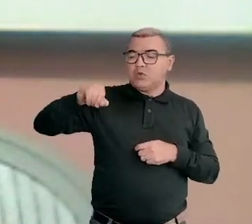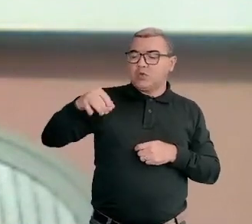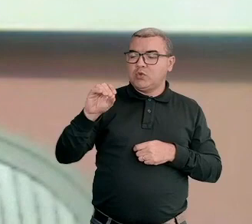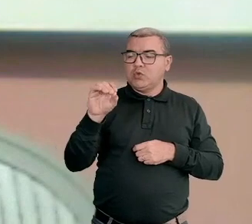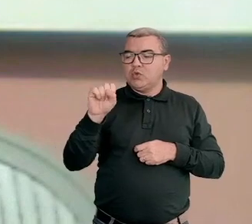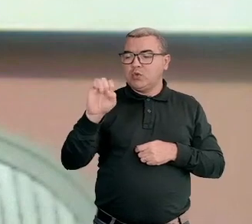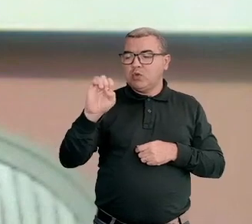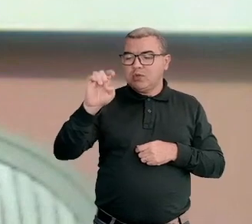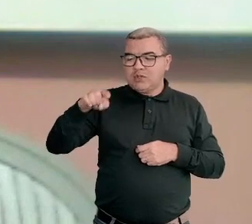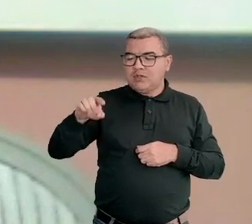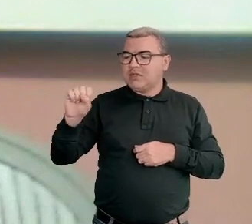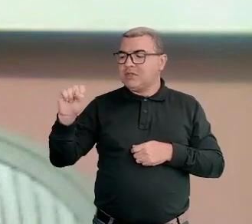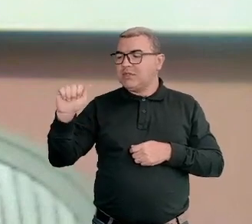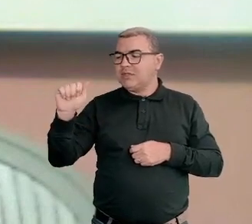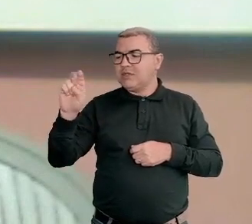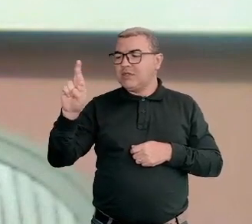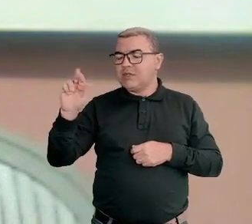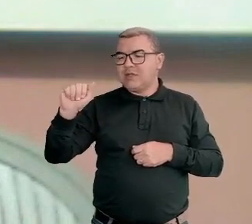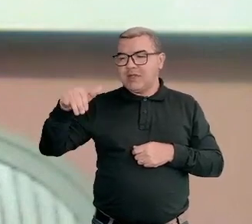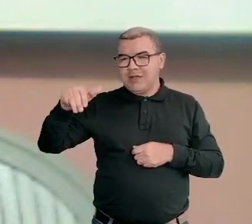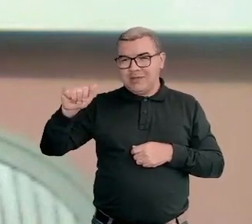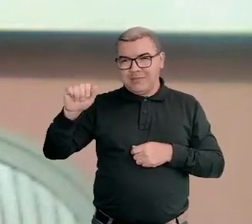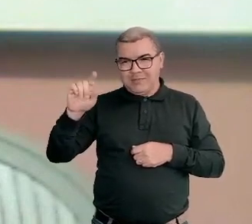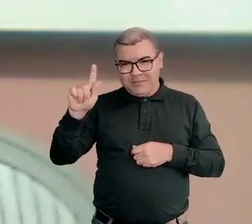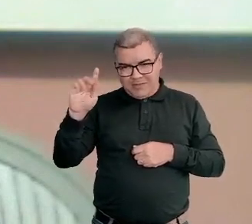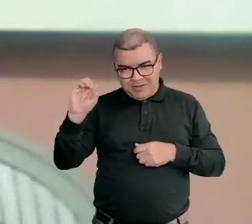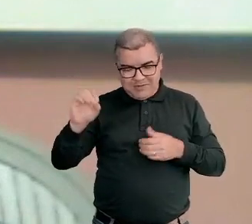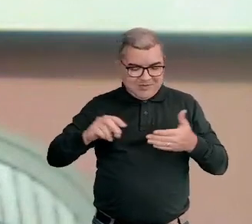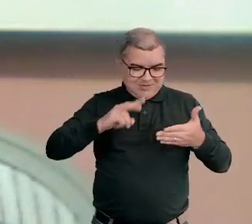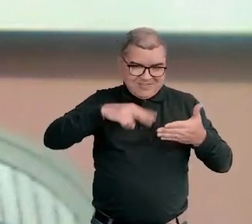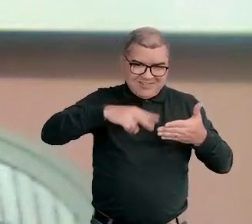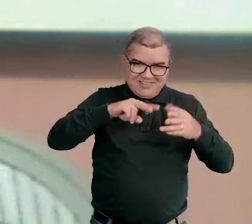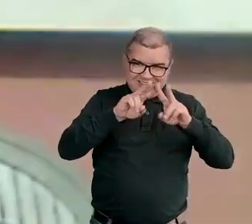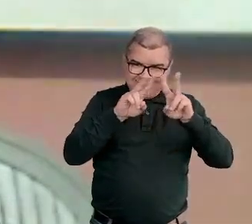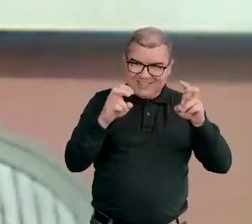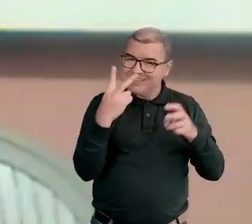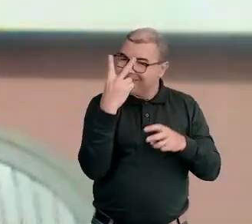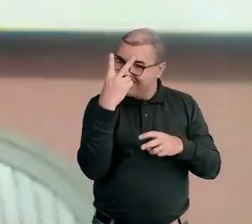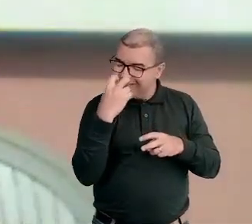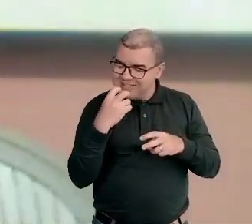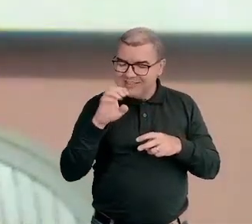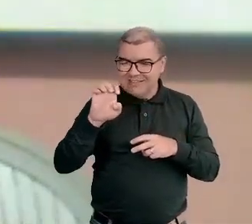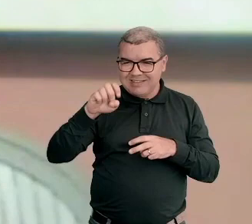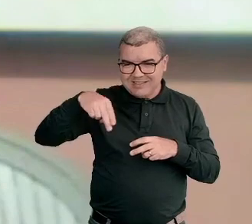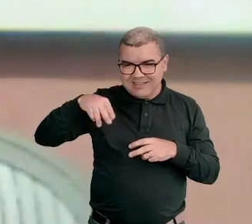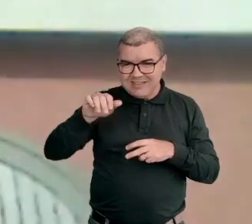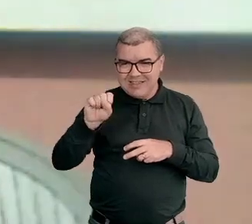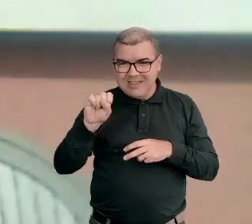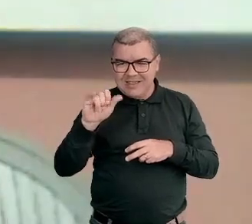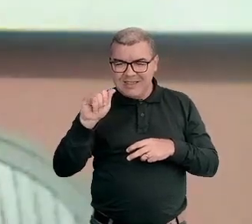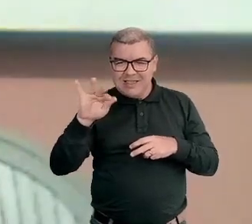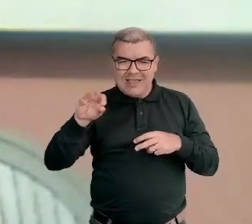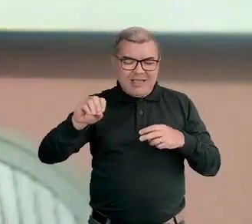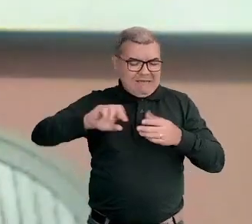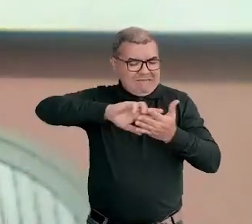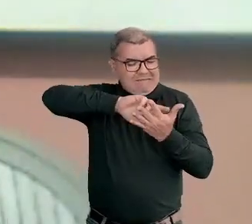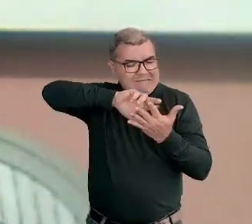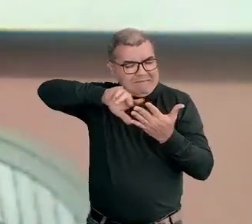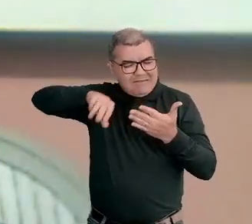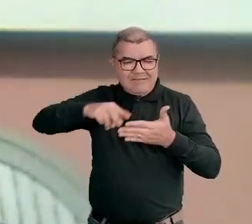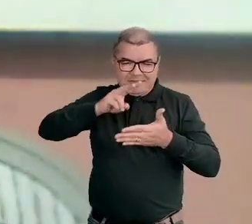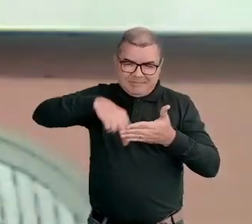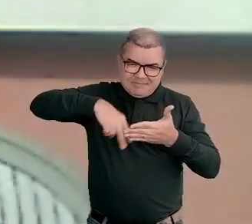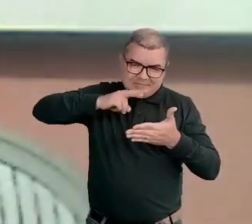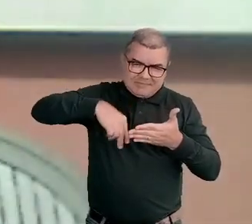José Saramago, O Chão de Ferro, do nosso colega Pedro Nava, que é um narrador excepcional, que é um